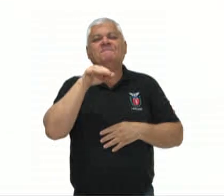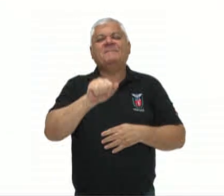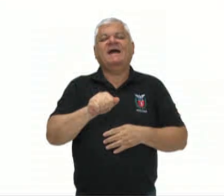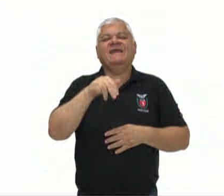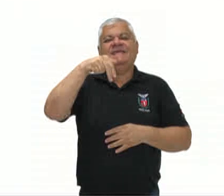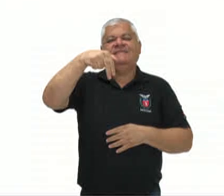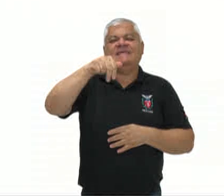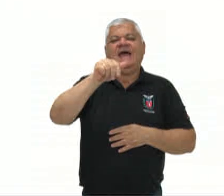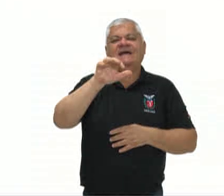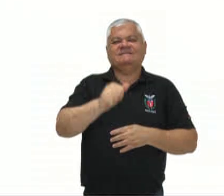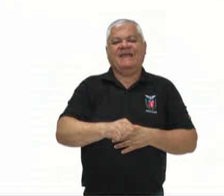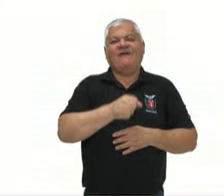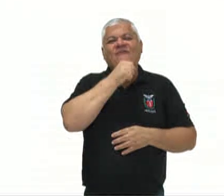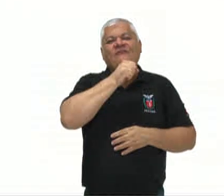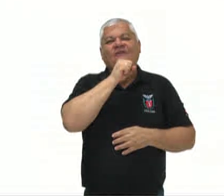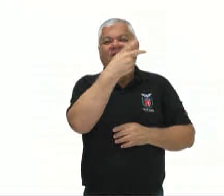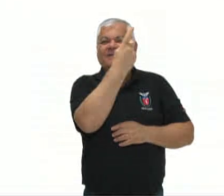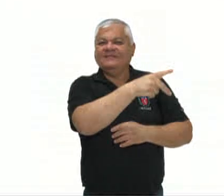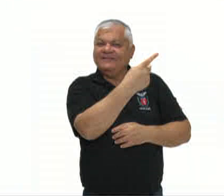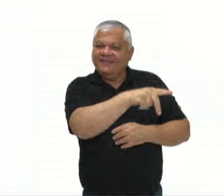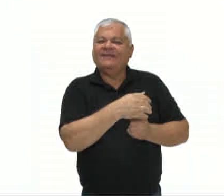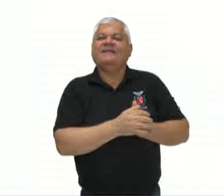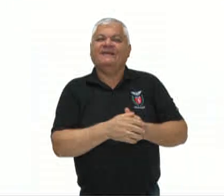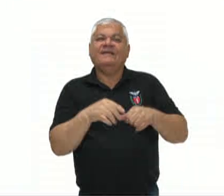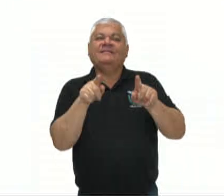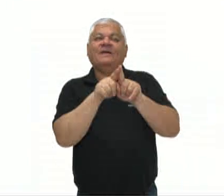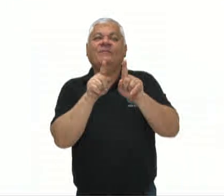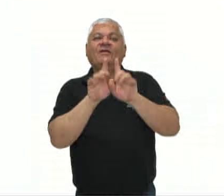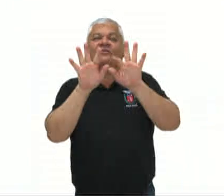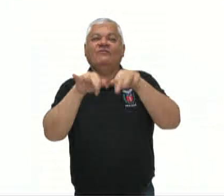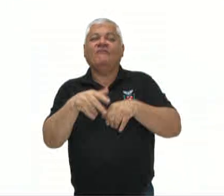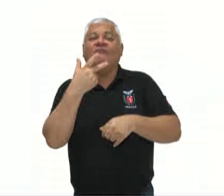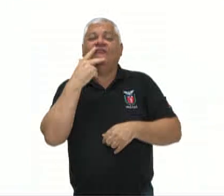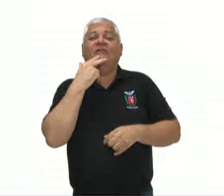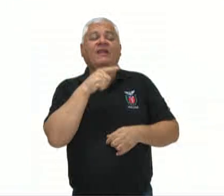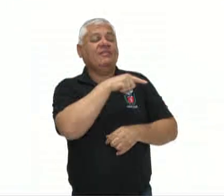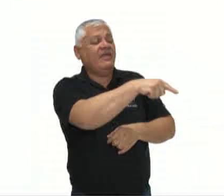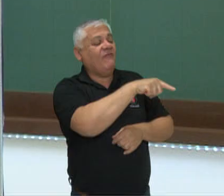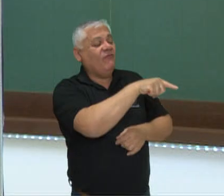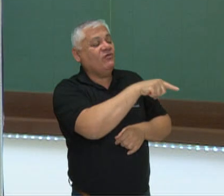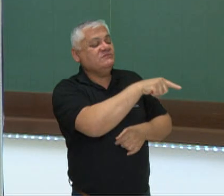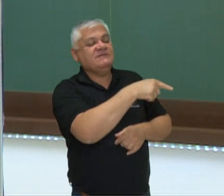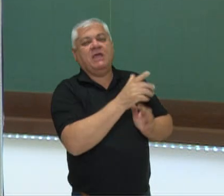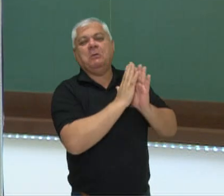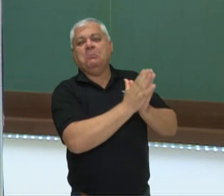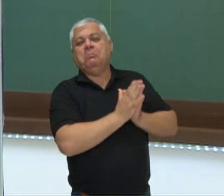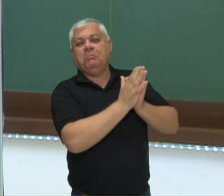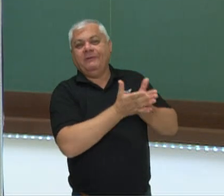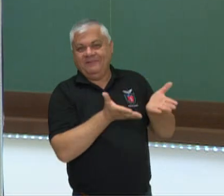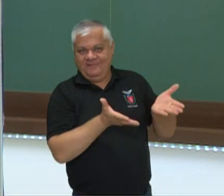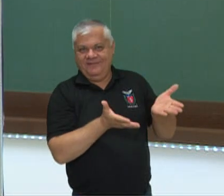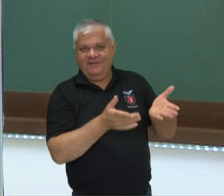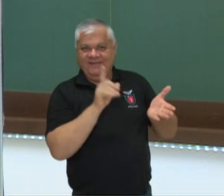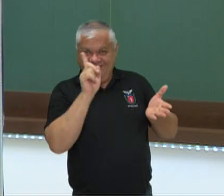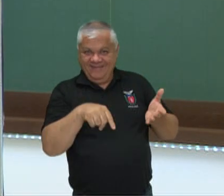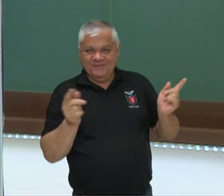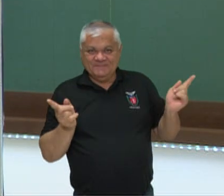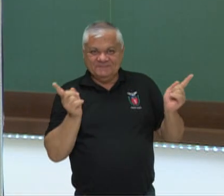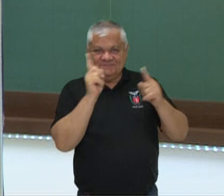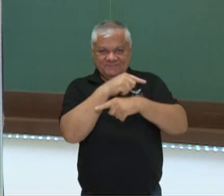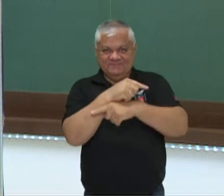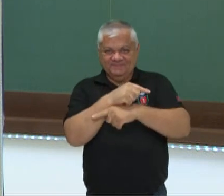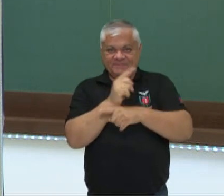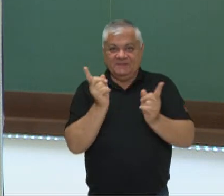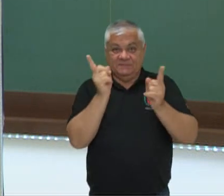Mãe Nácia, e pelo período coloquial no final da fala, nem por você, né? Observem que há um contraste